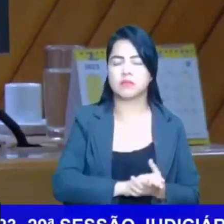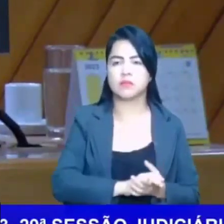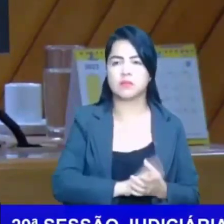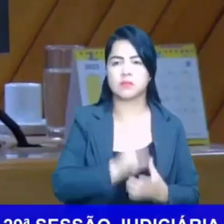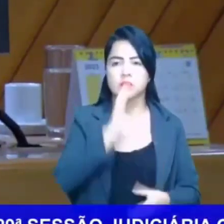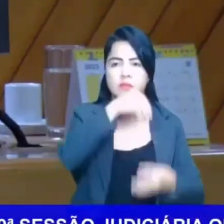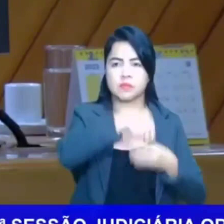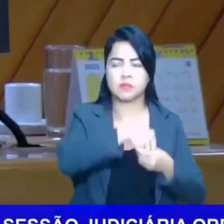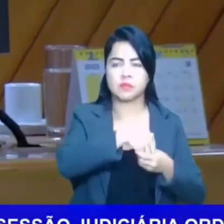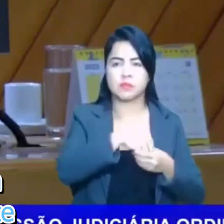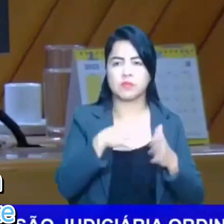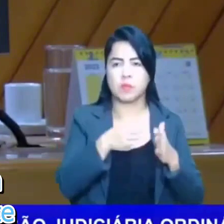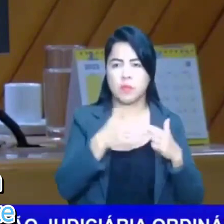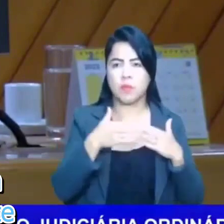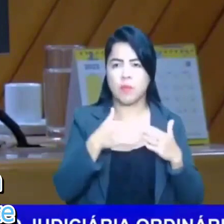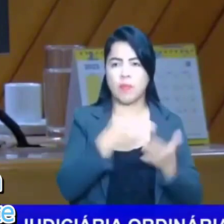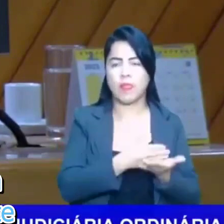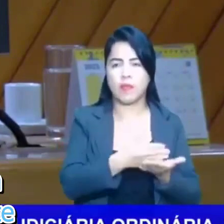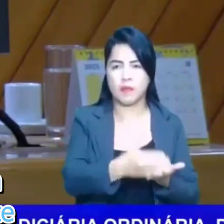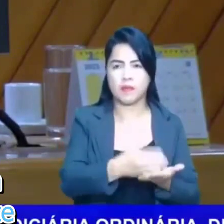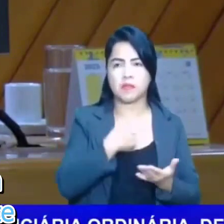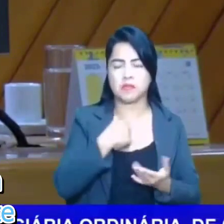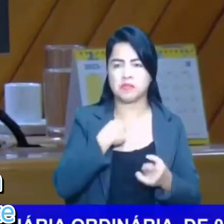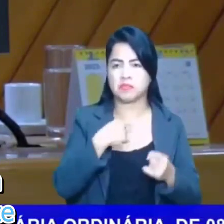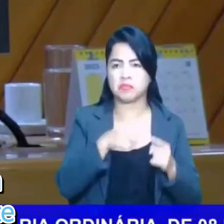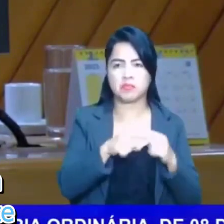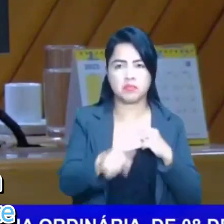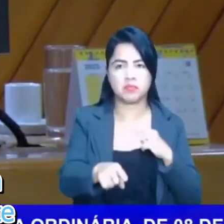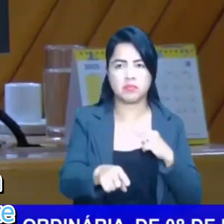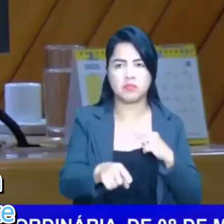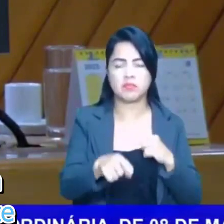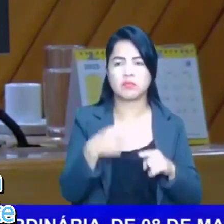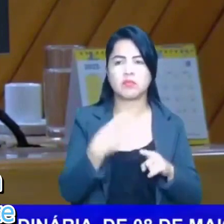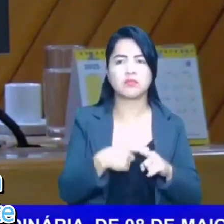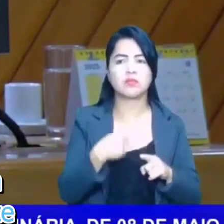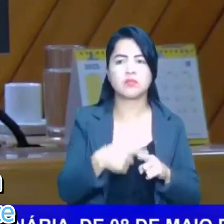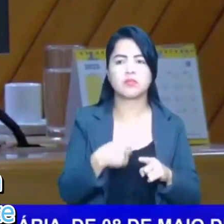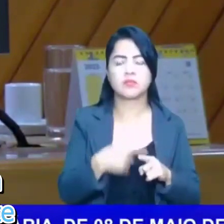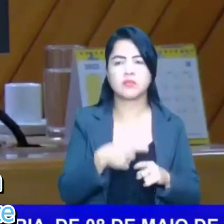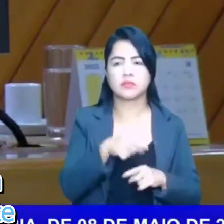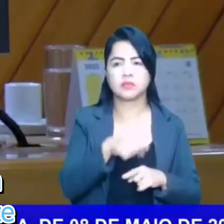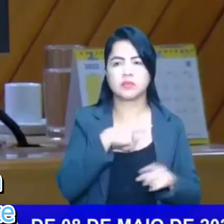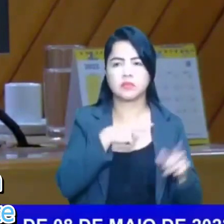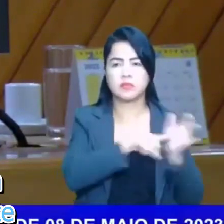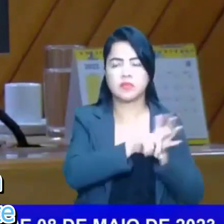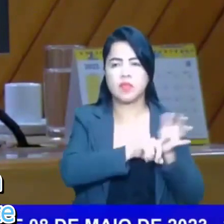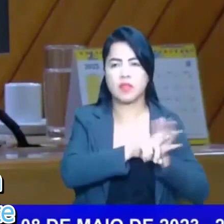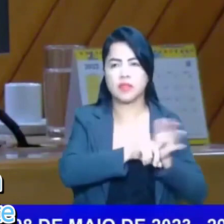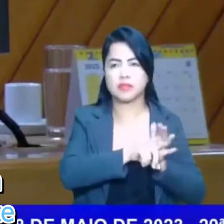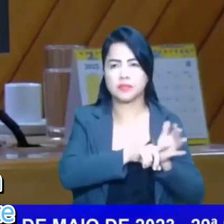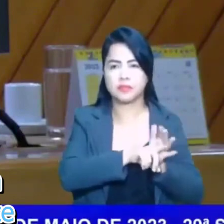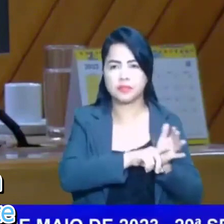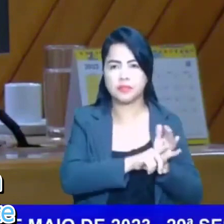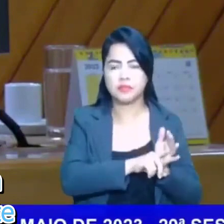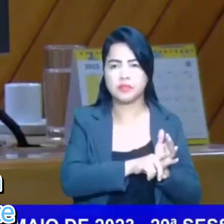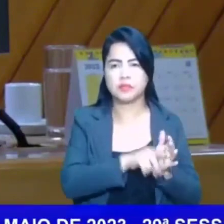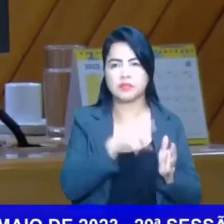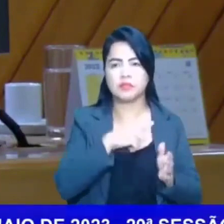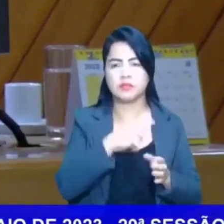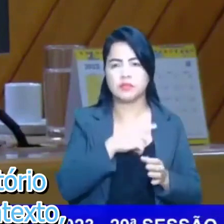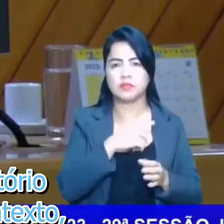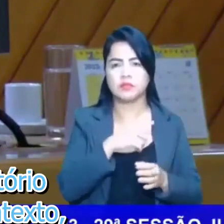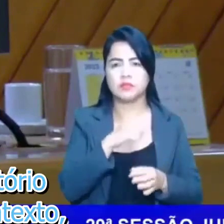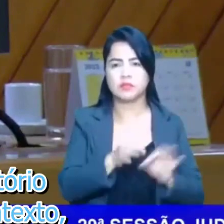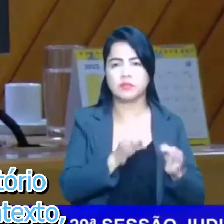petição inicial, que eu estou aqui rejeitando, porque no rito da ação de investigação judicial eleitoral, ela